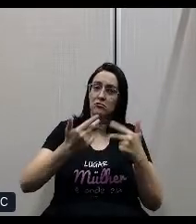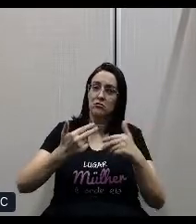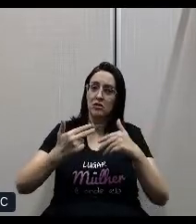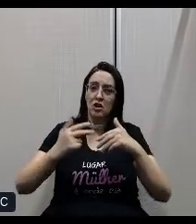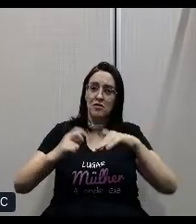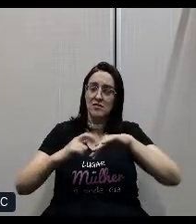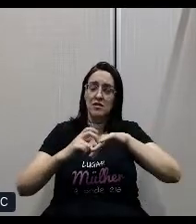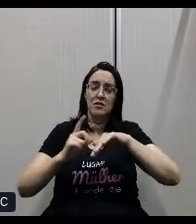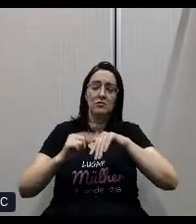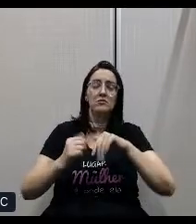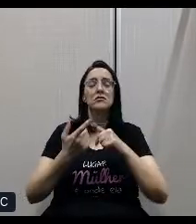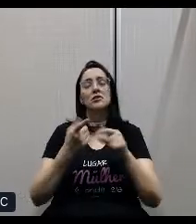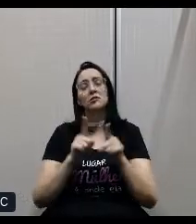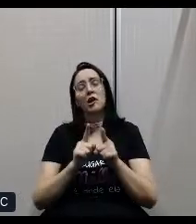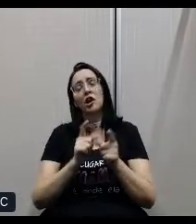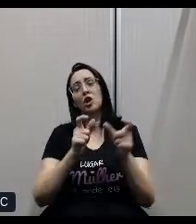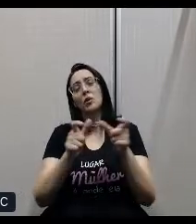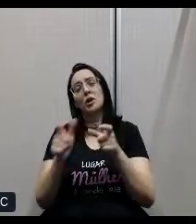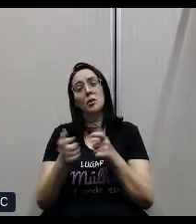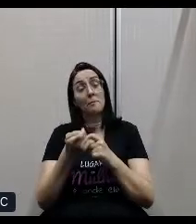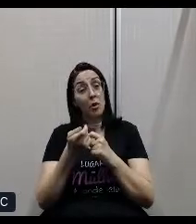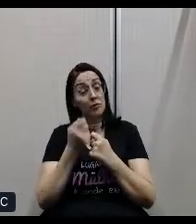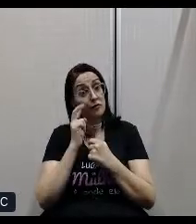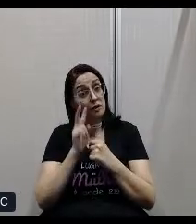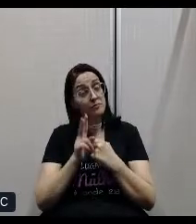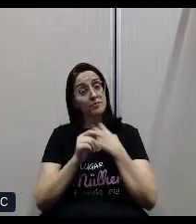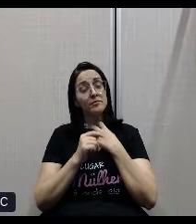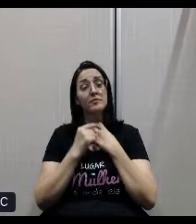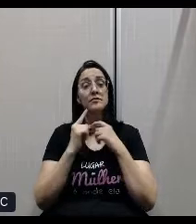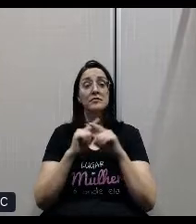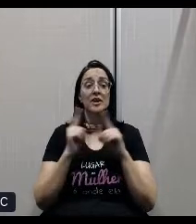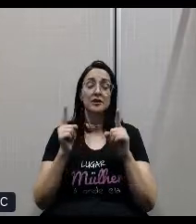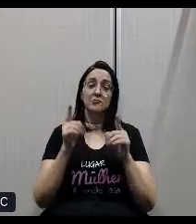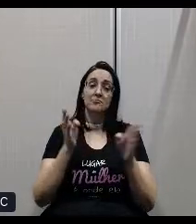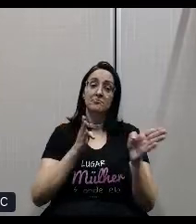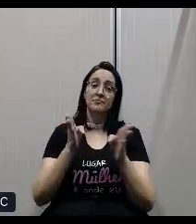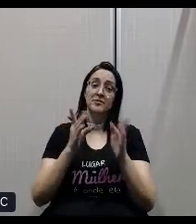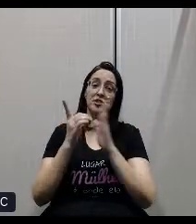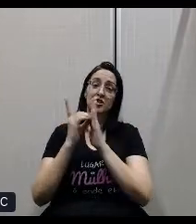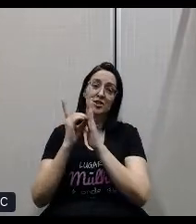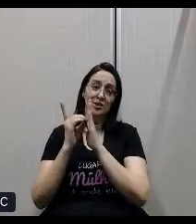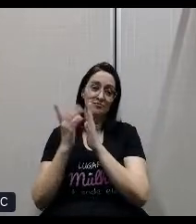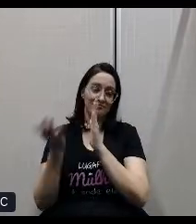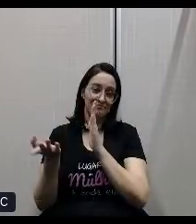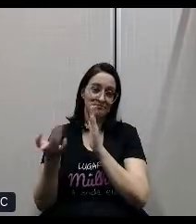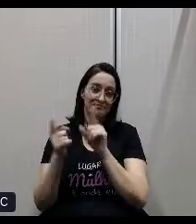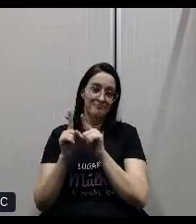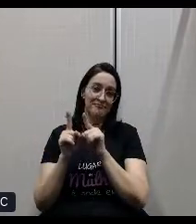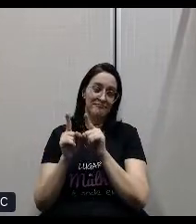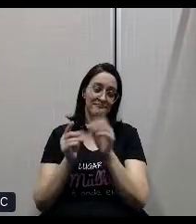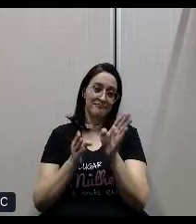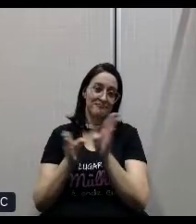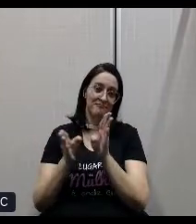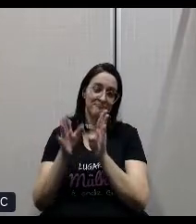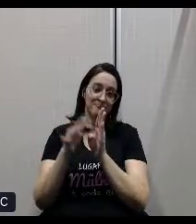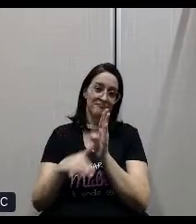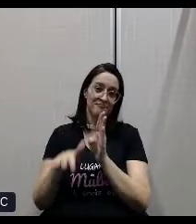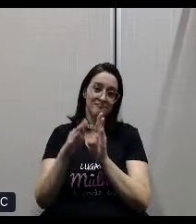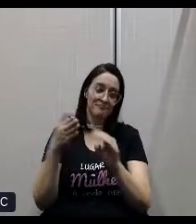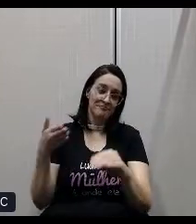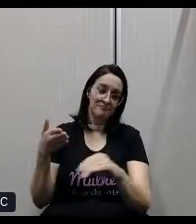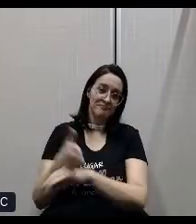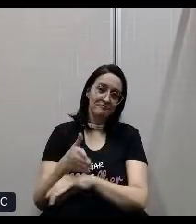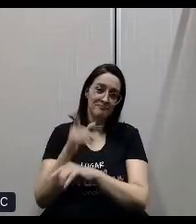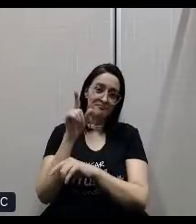Pouquíssimos lugares, mas a gente consegue ver. E a acessibilidade digital é acessibilizar esse acesso